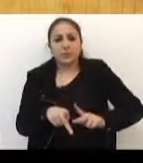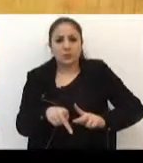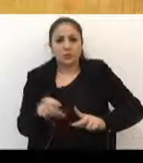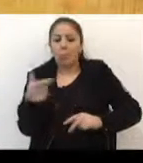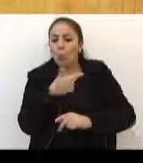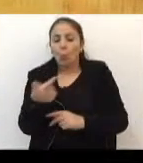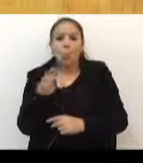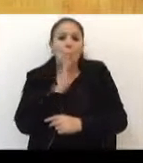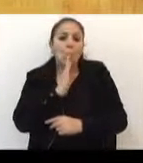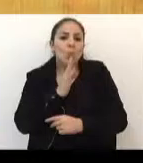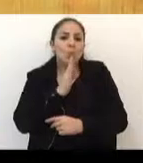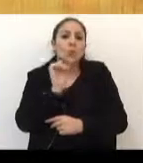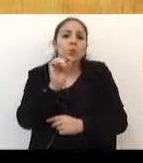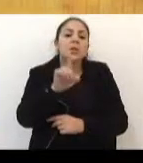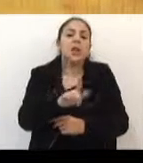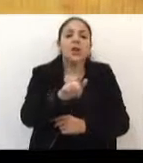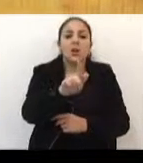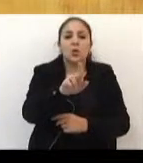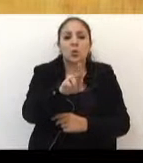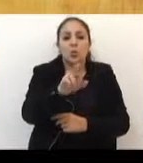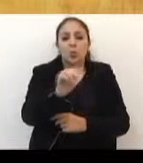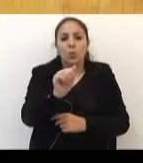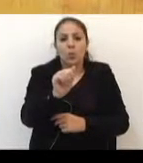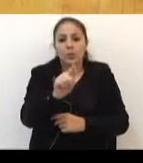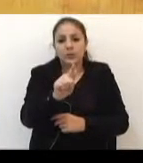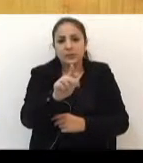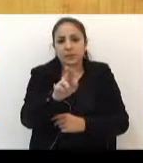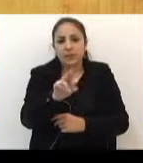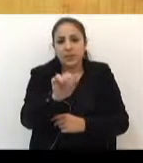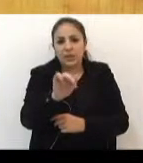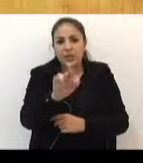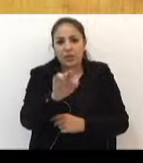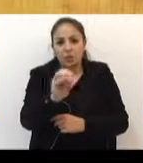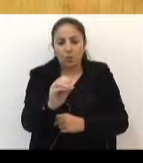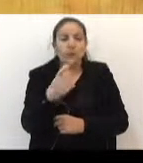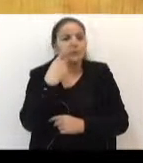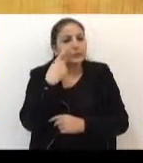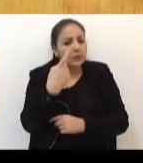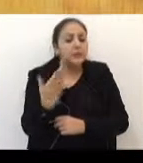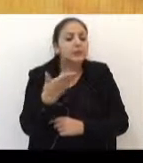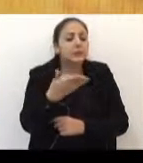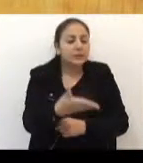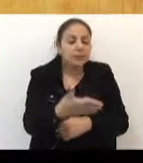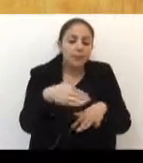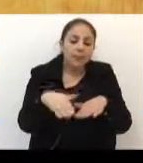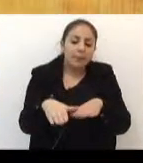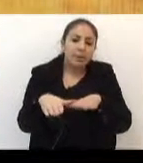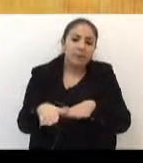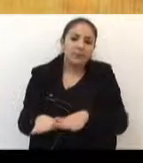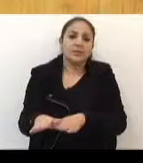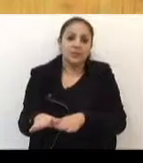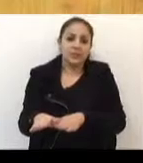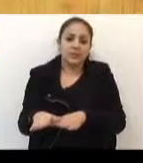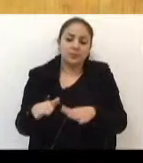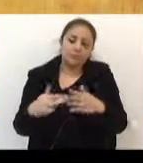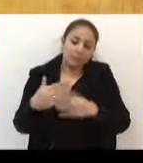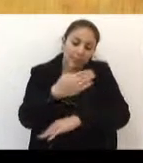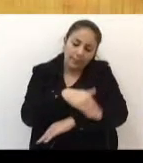tinham conhecimento do que era o guasqueiro, né? Vai ser interessante irem para a avenida e assistirem desde o